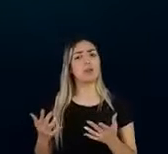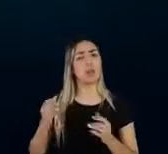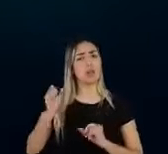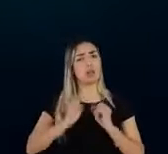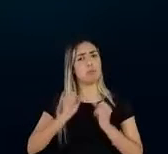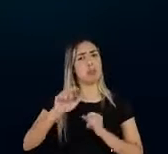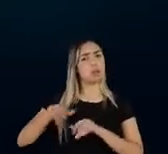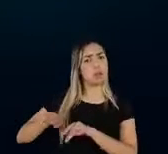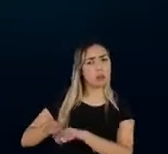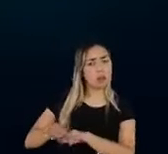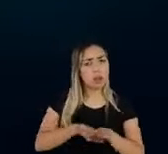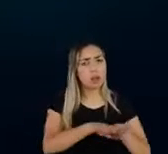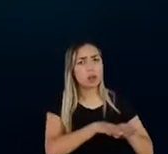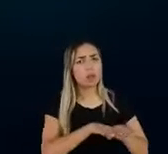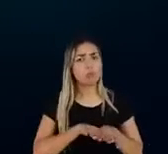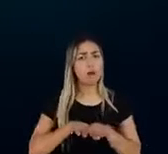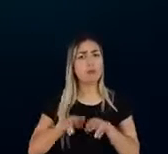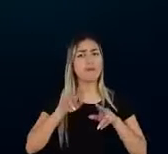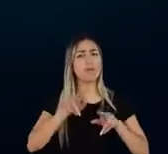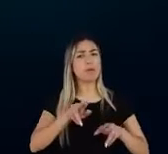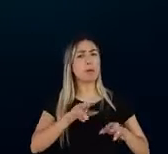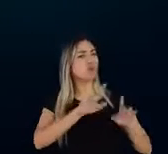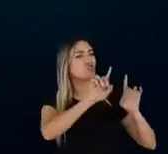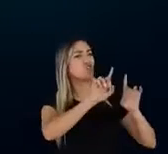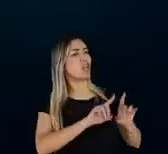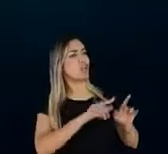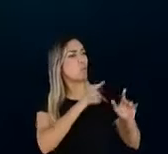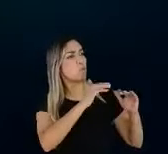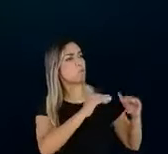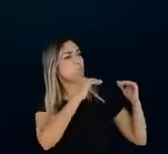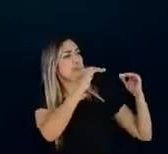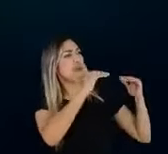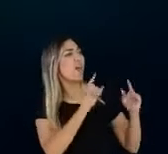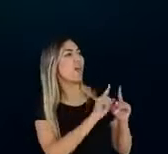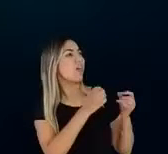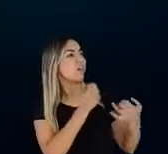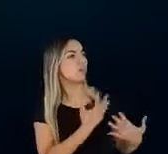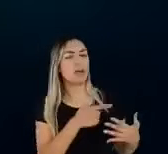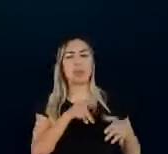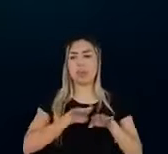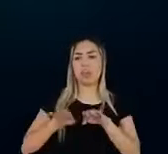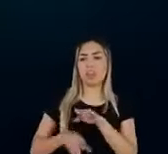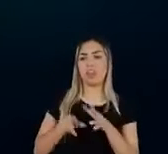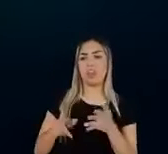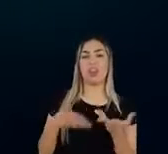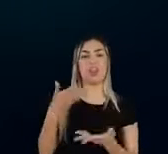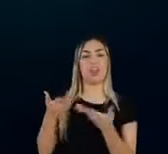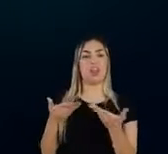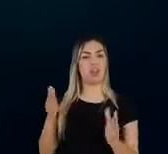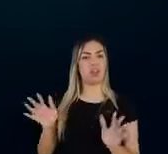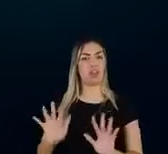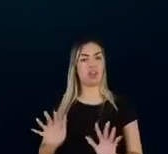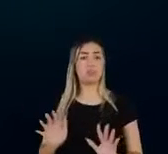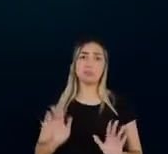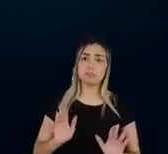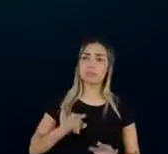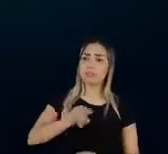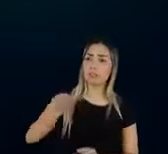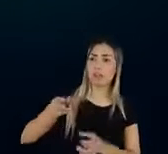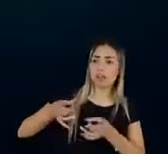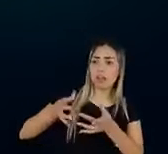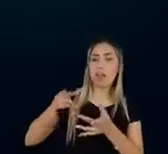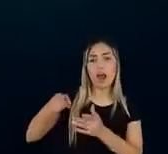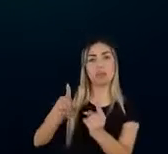vão me tratar tão bem quanto Estrada os nossos diretores os nossos superintendentes e assim vai porque são eles que vão pegar nosso cliente então eles que mudar os ensaios para